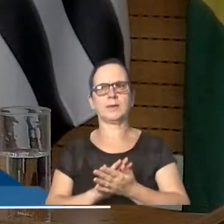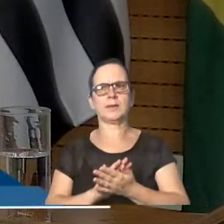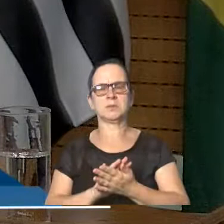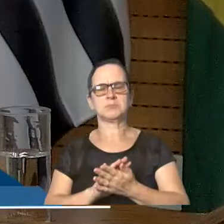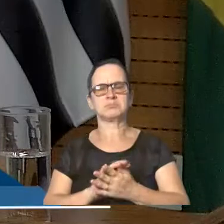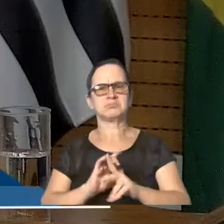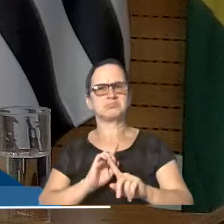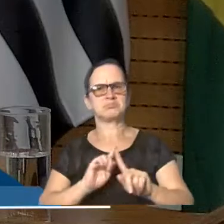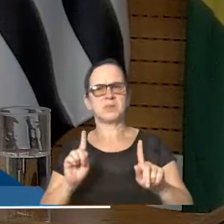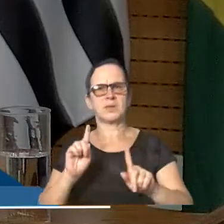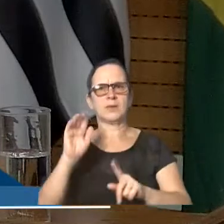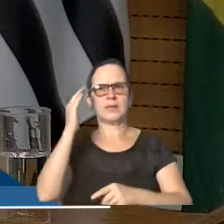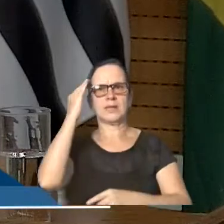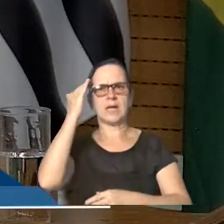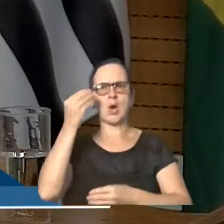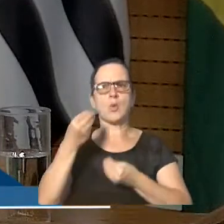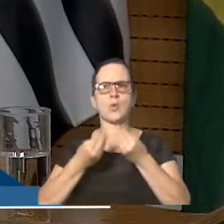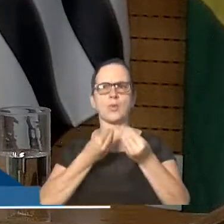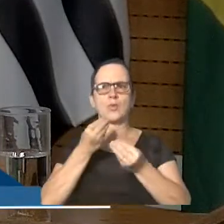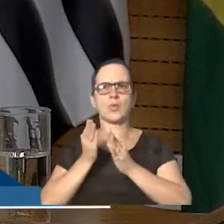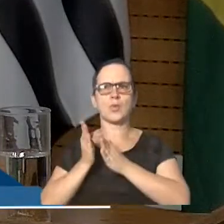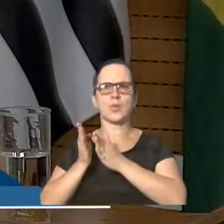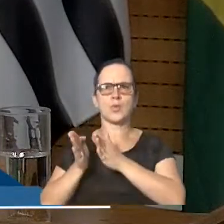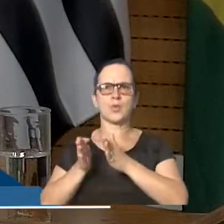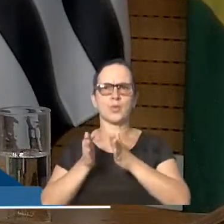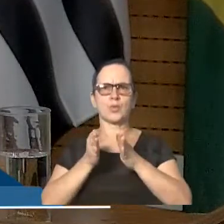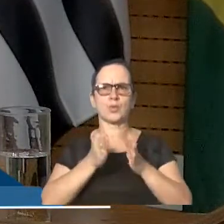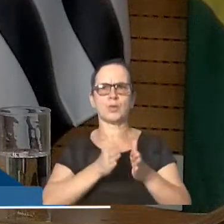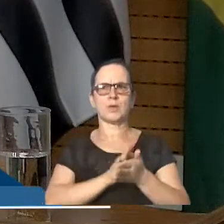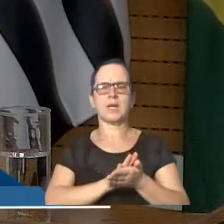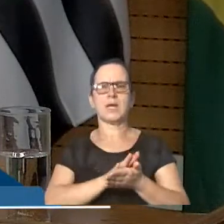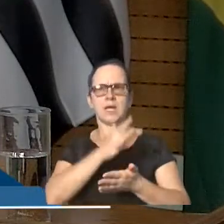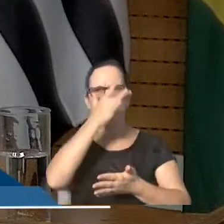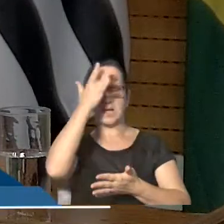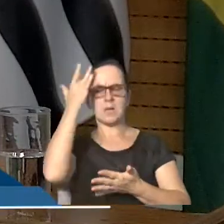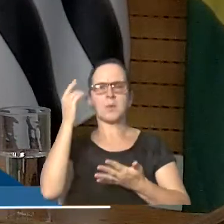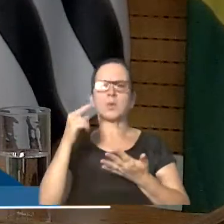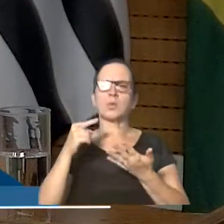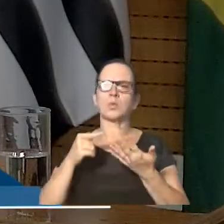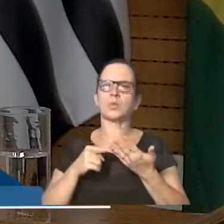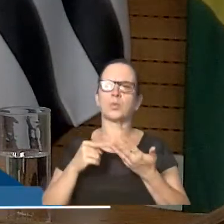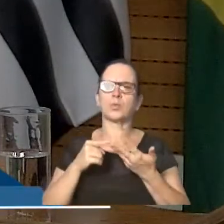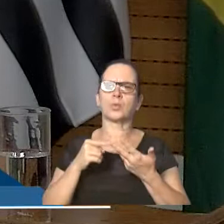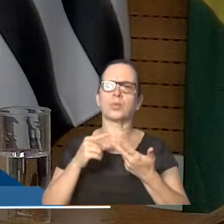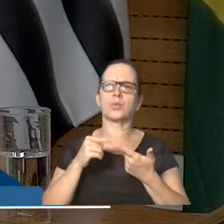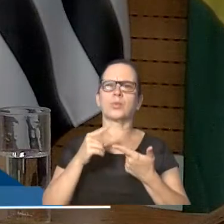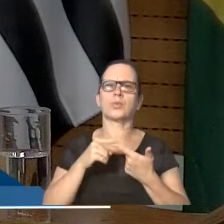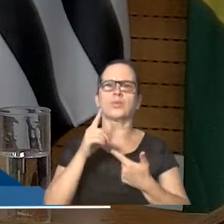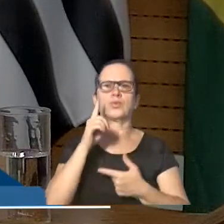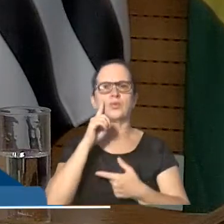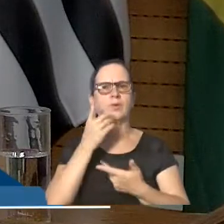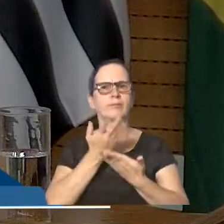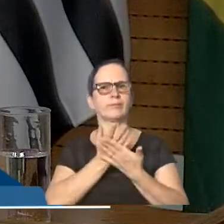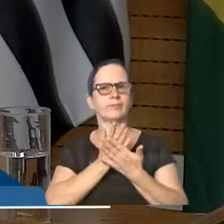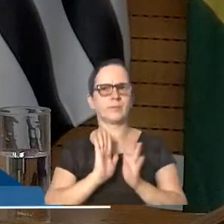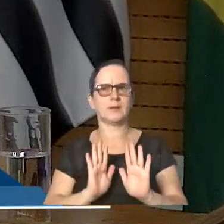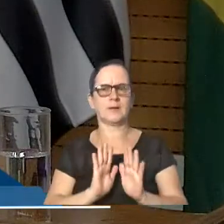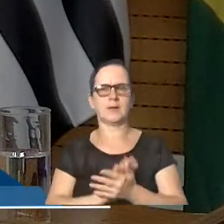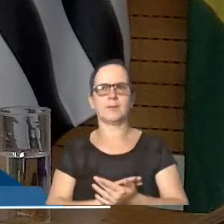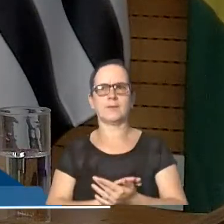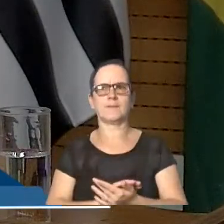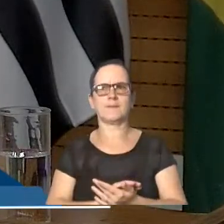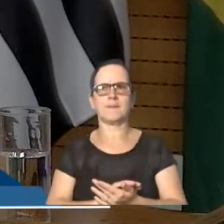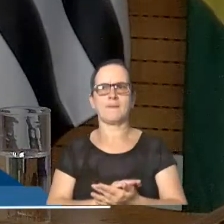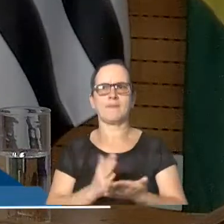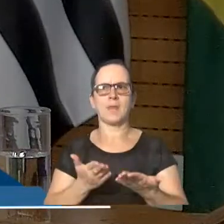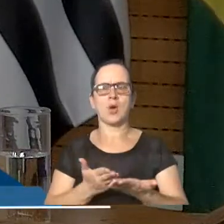entender como iremos conduzir. E as pessoas contam os dias, vereador Wilson Pio, para que isso acabe logo. Hoje a comunidade